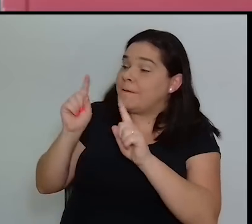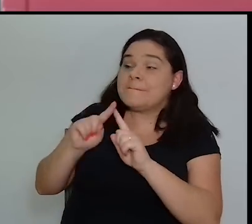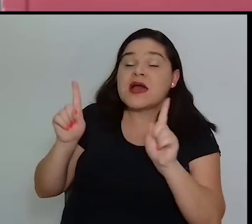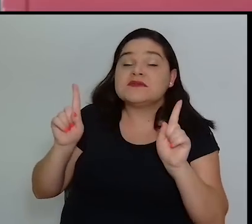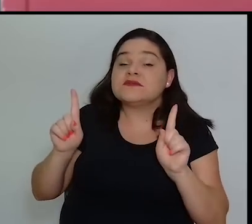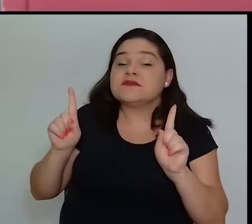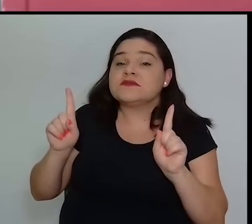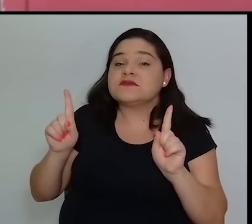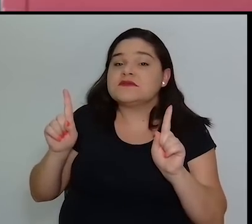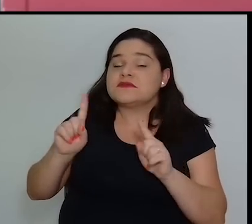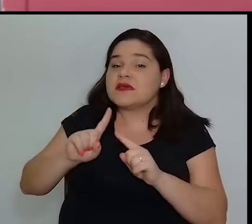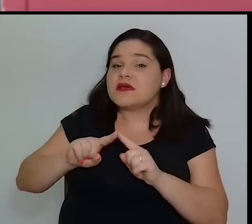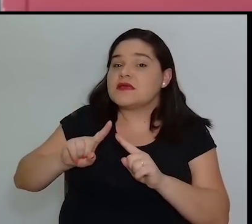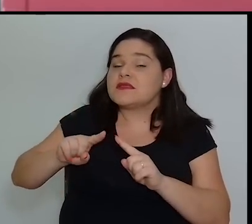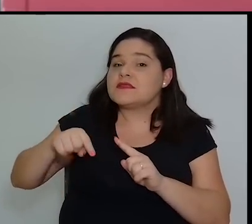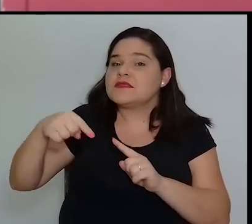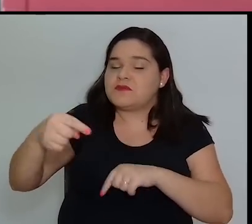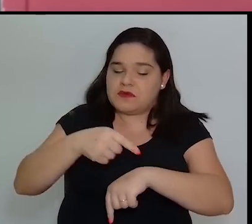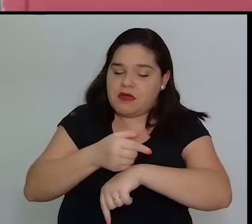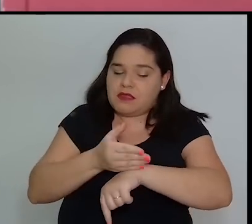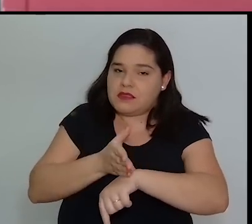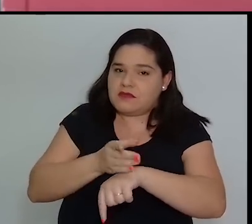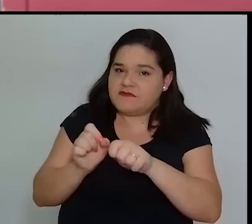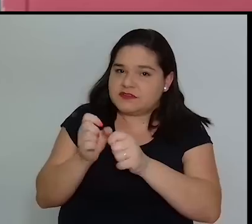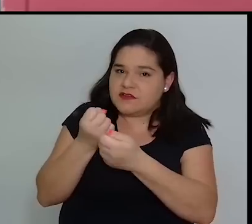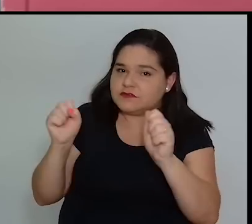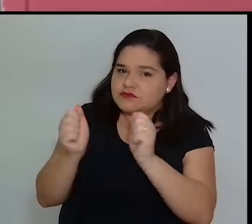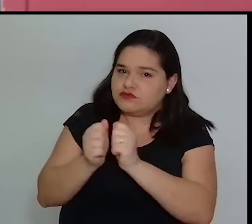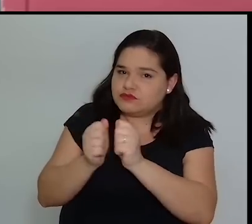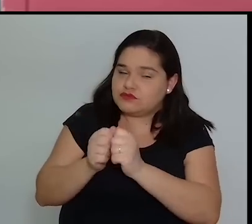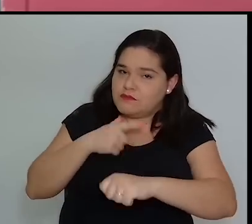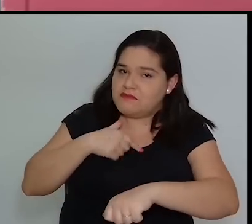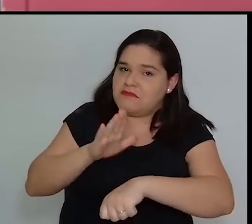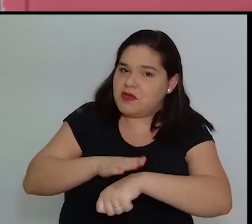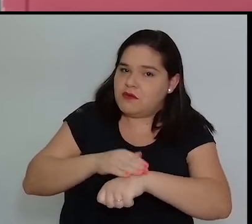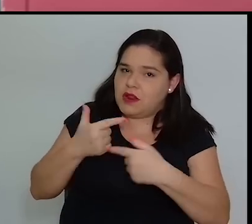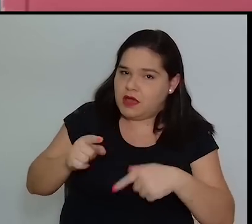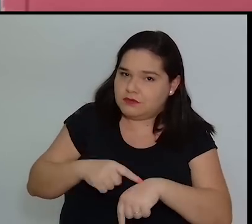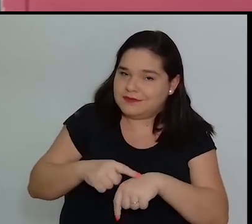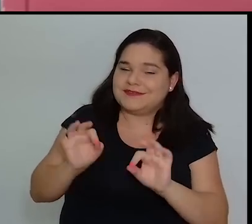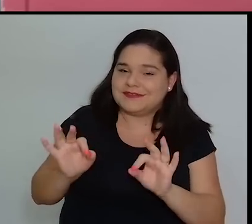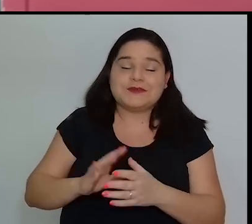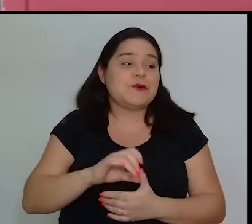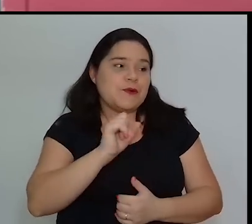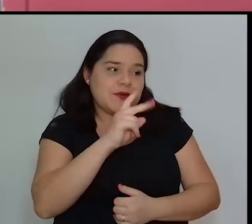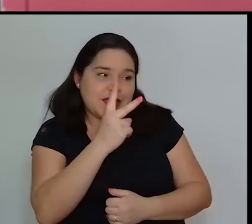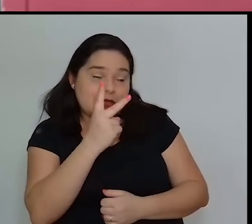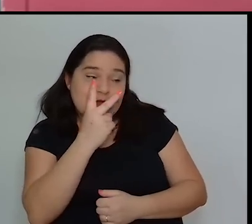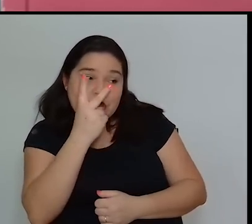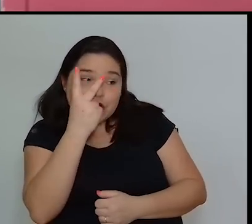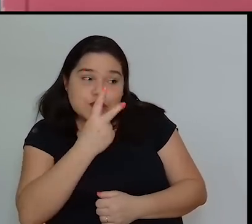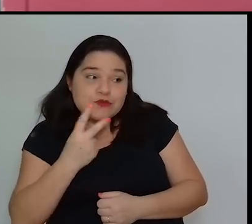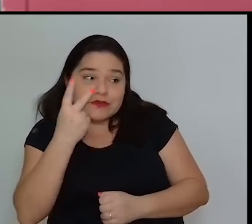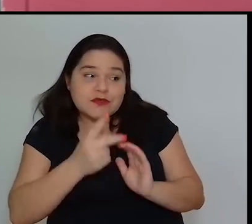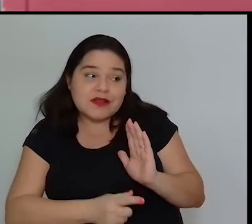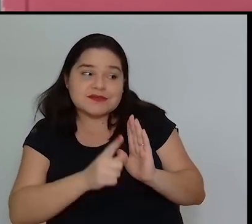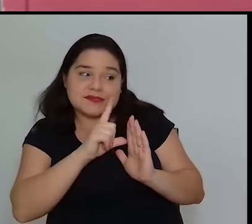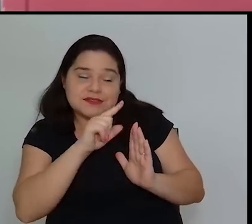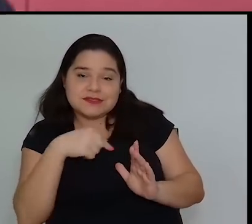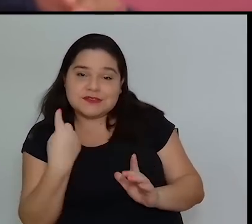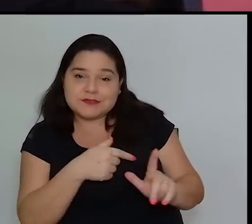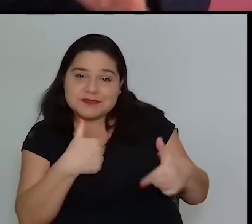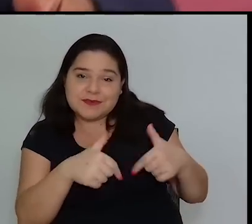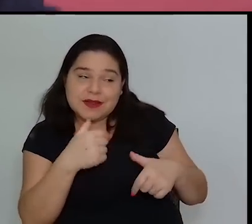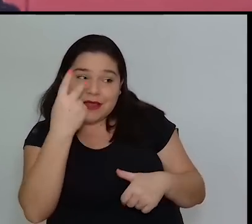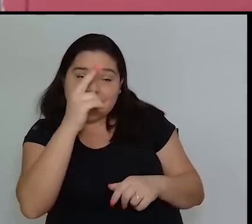depois do do meu horário para poder fazer reunião contigo mas tá bom então você sabe eu vou te dispensar duas horas antes do seu horário e a gente vai fazer